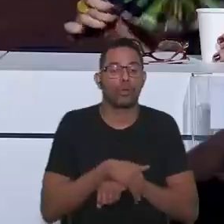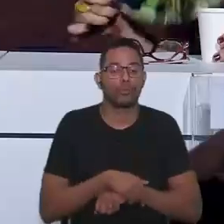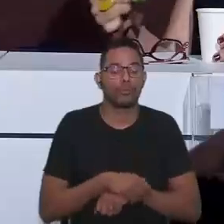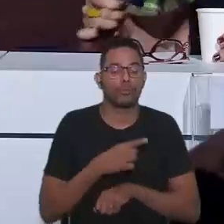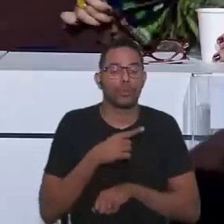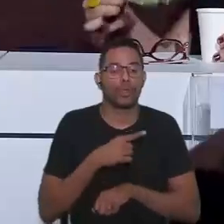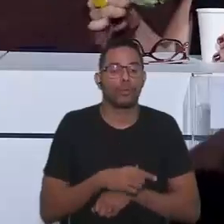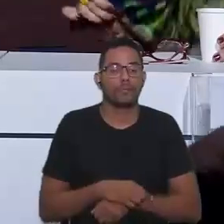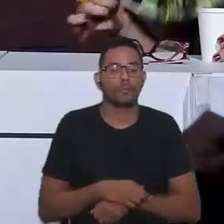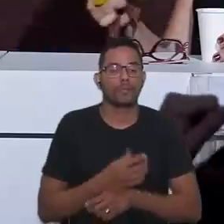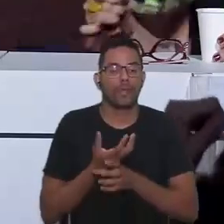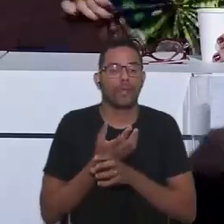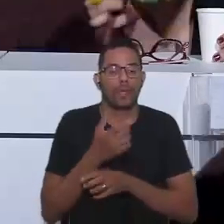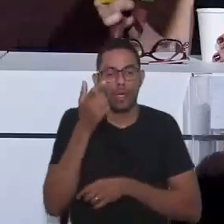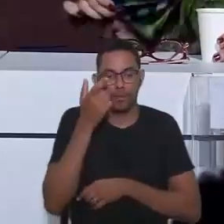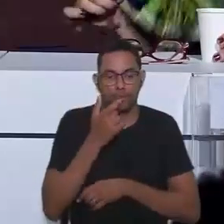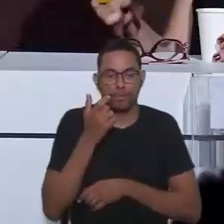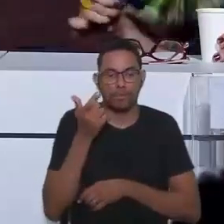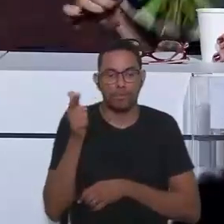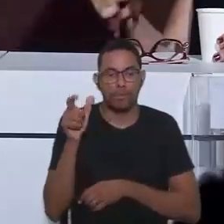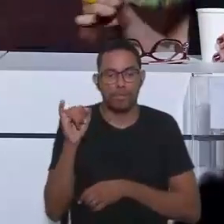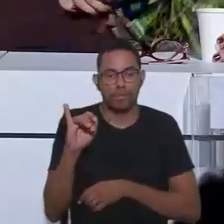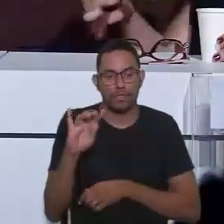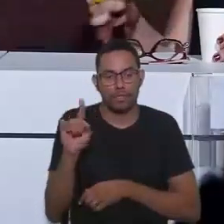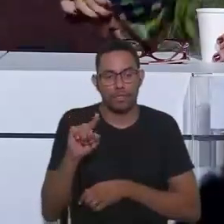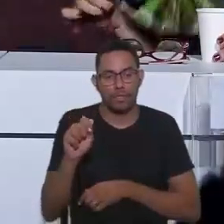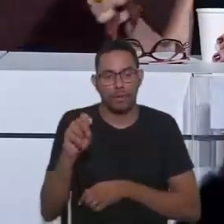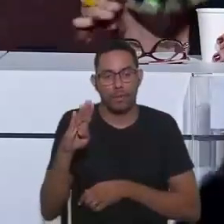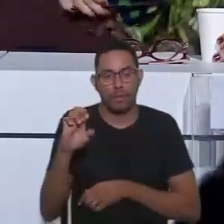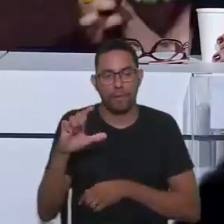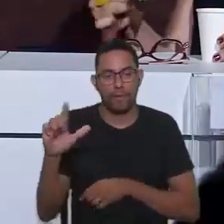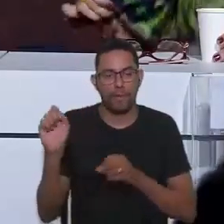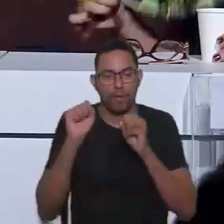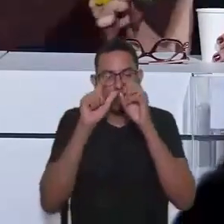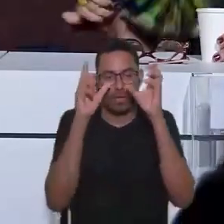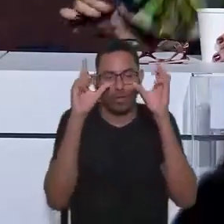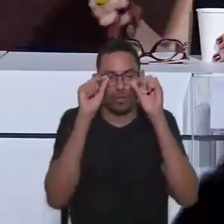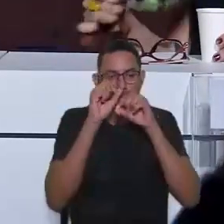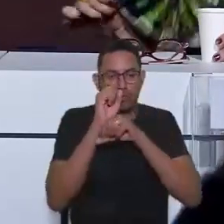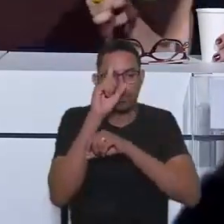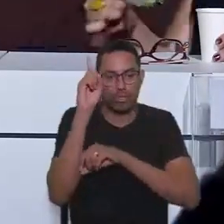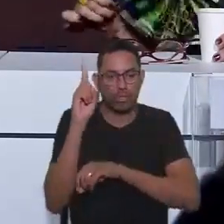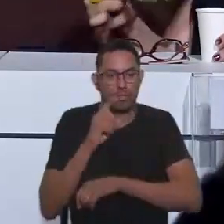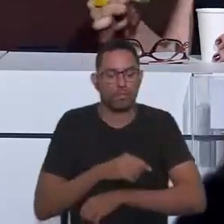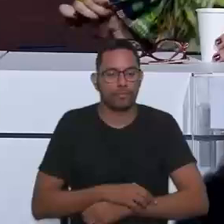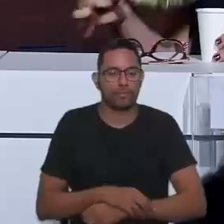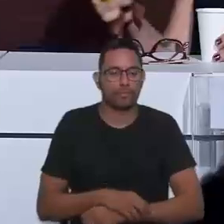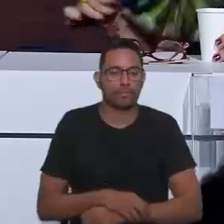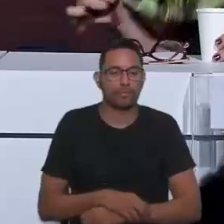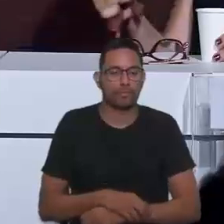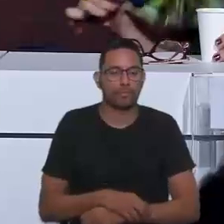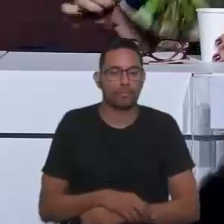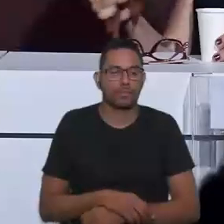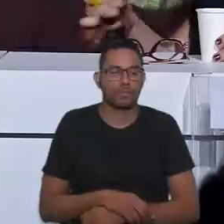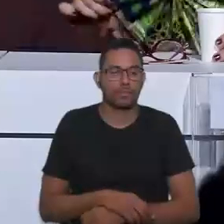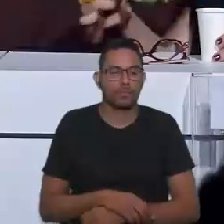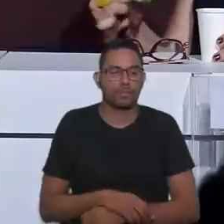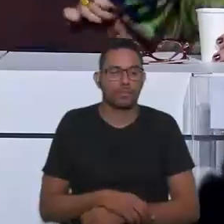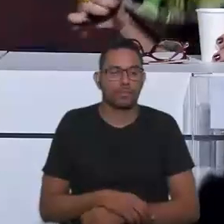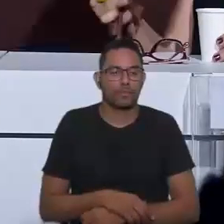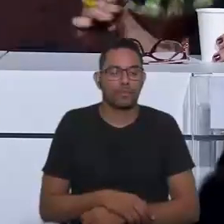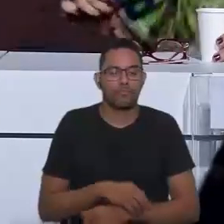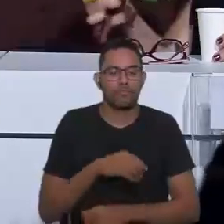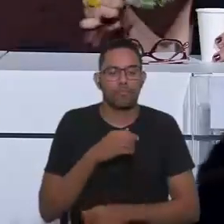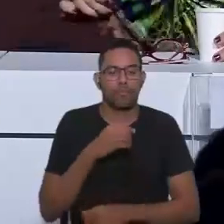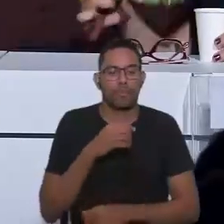havia um vazio. Eu e a Isabel passávamos a noite acordados e dormíamos durante o dia. E eu odeio